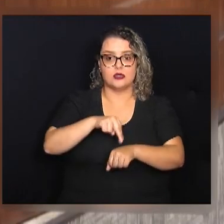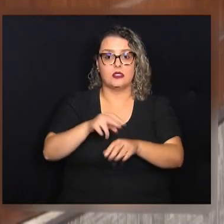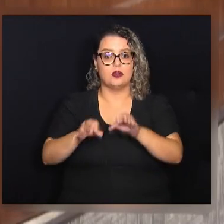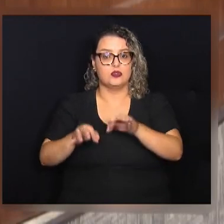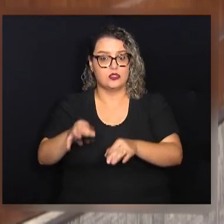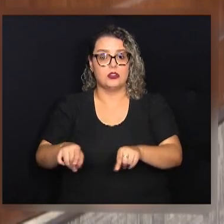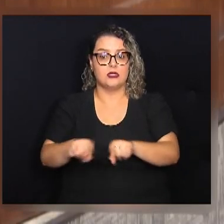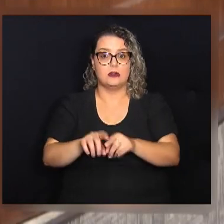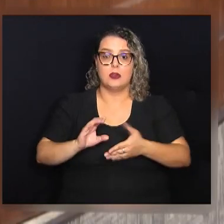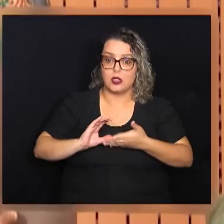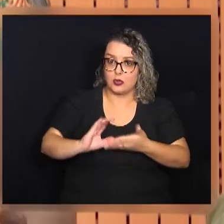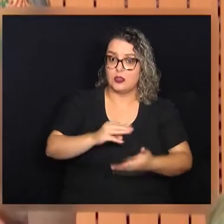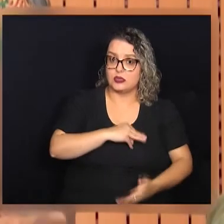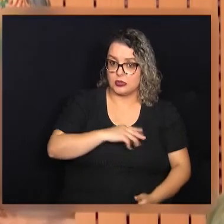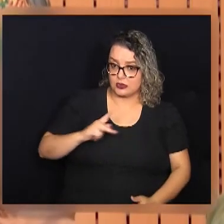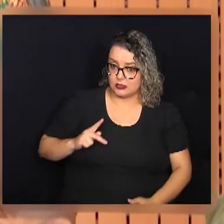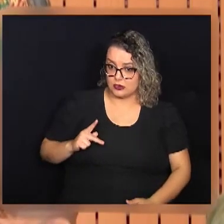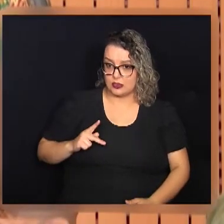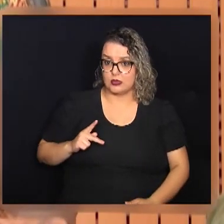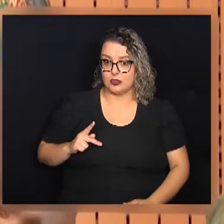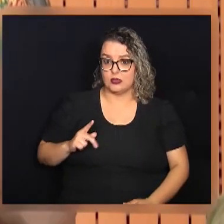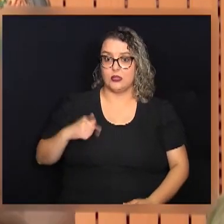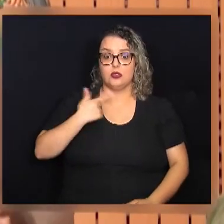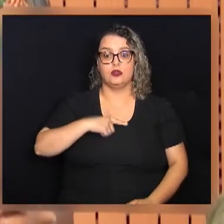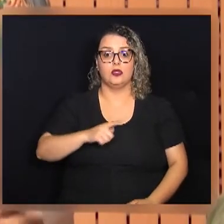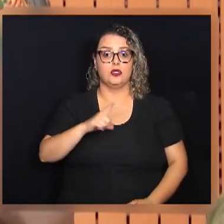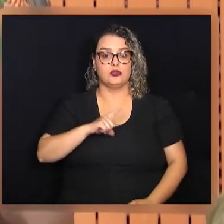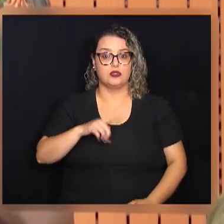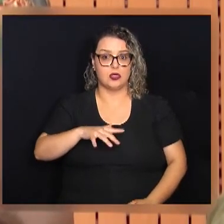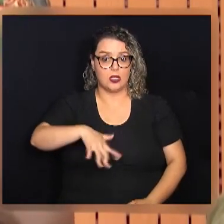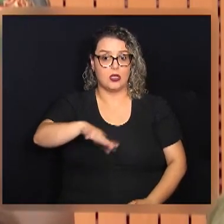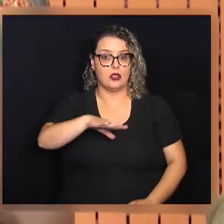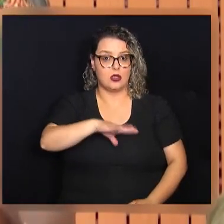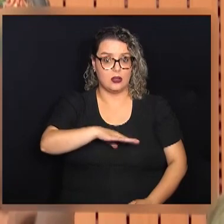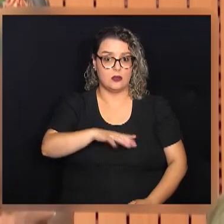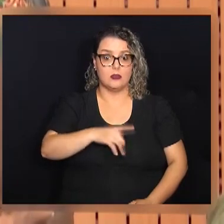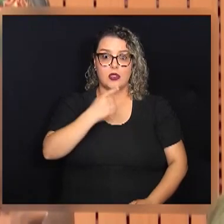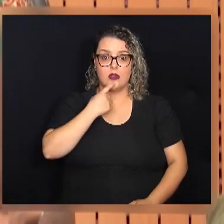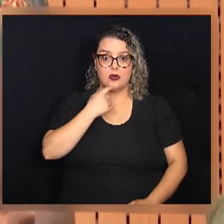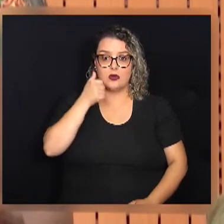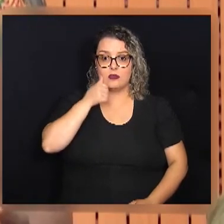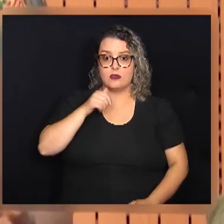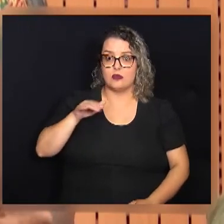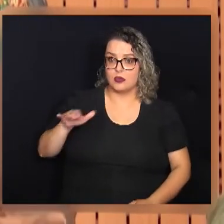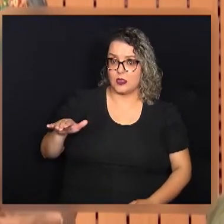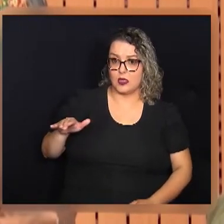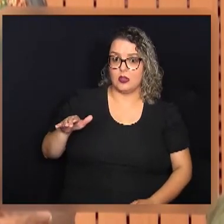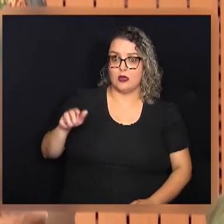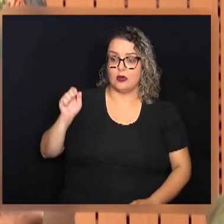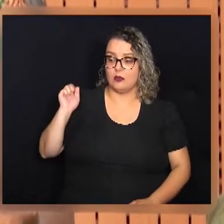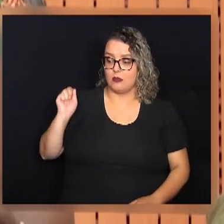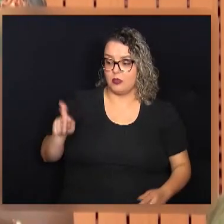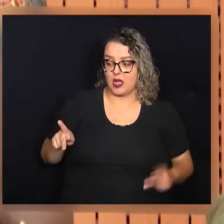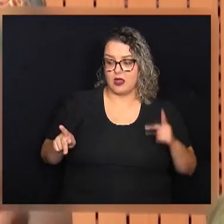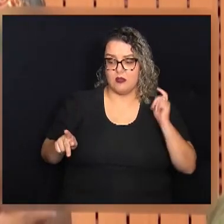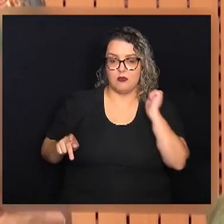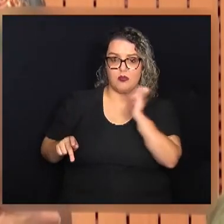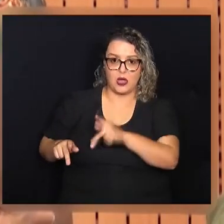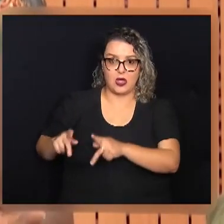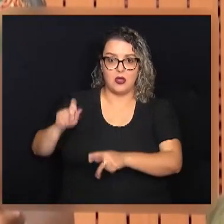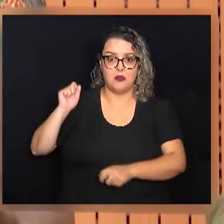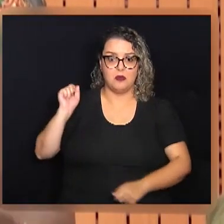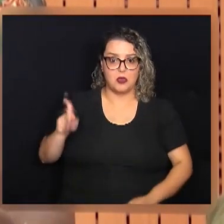Nacional do Ministério Público. Nós tivemos aqui na região de Campinas uma garota que foi apedrejada porque